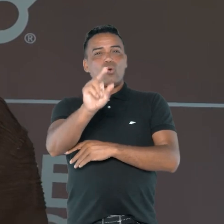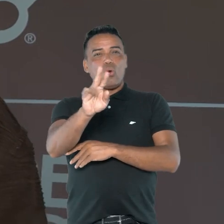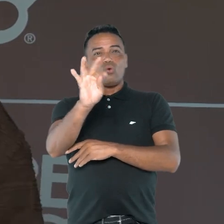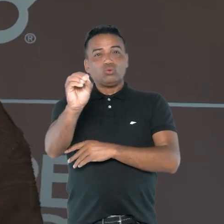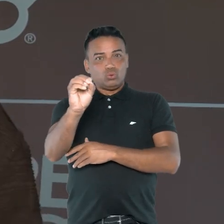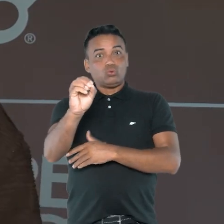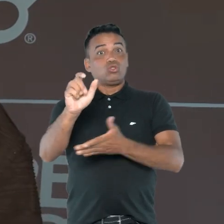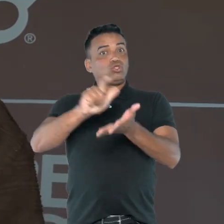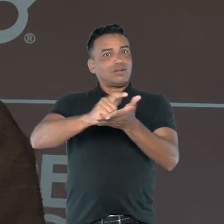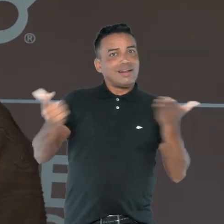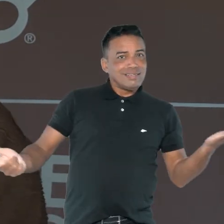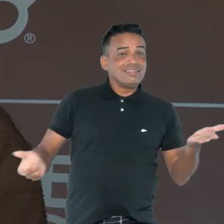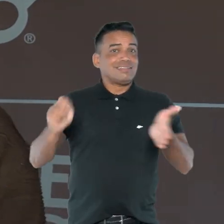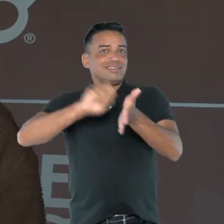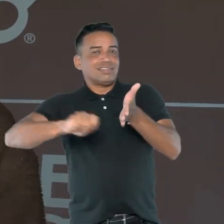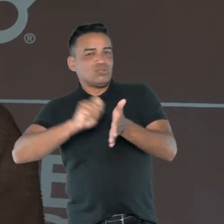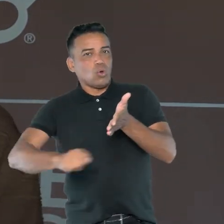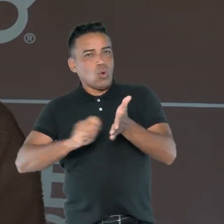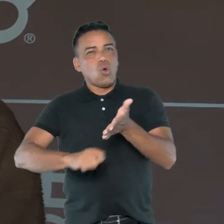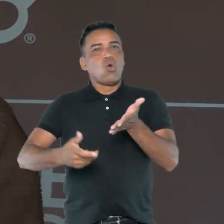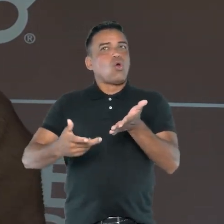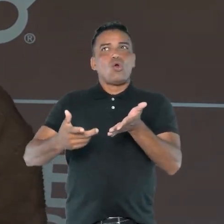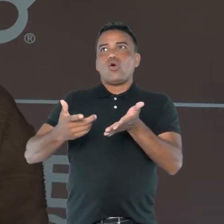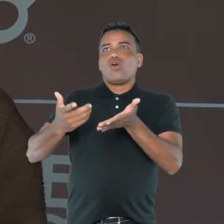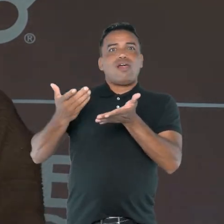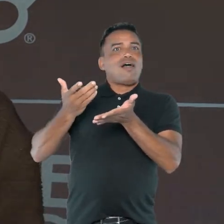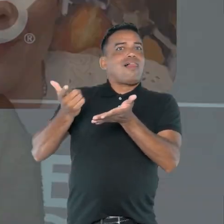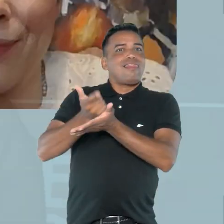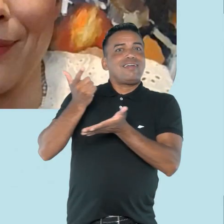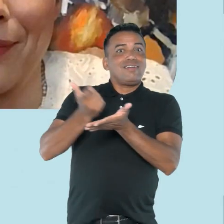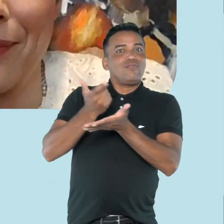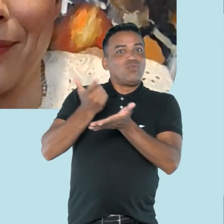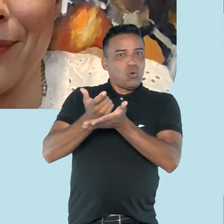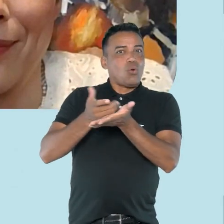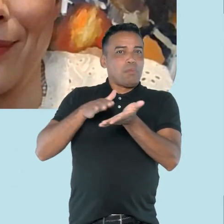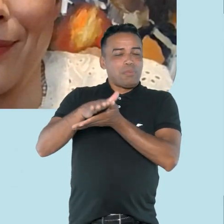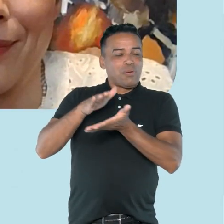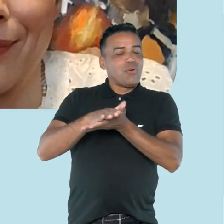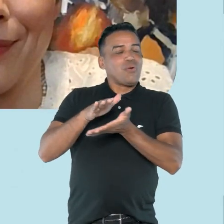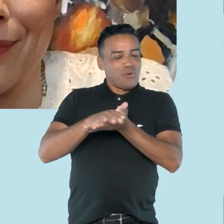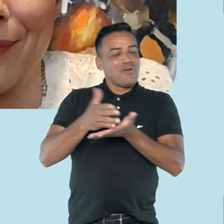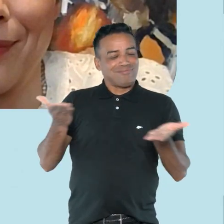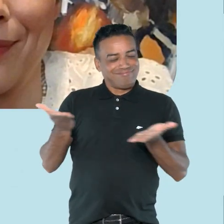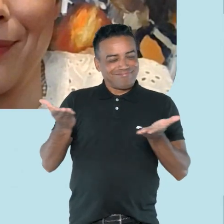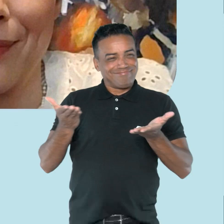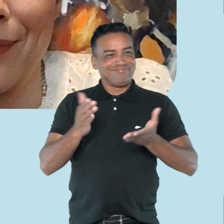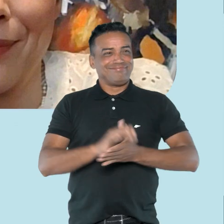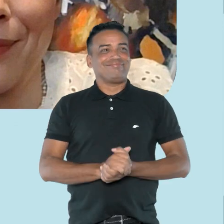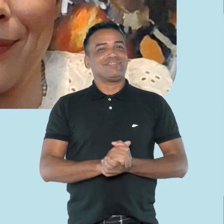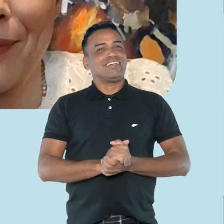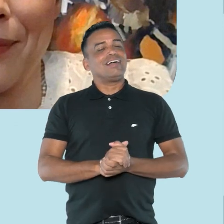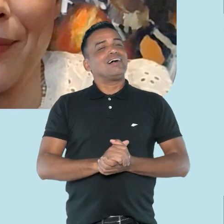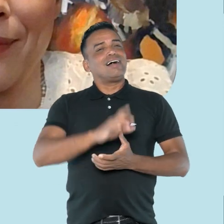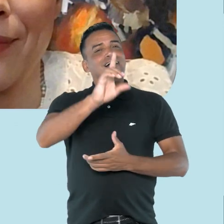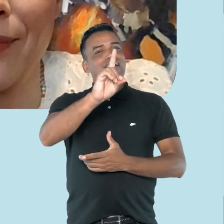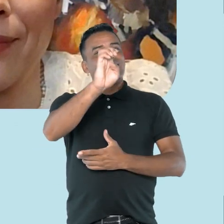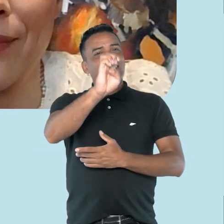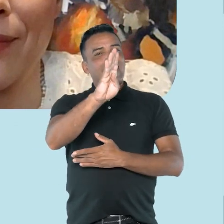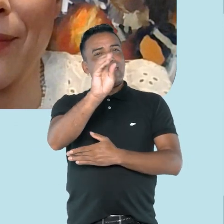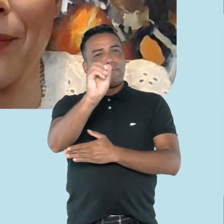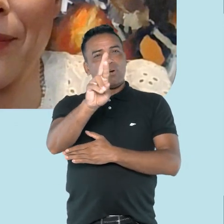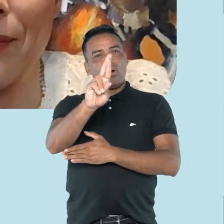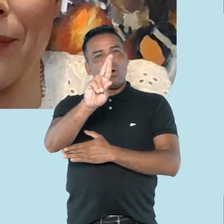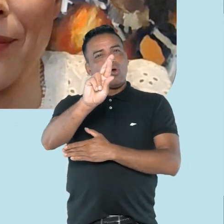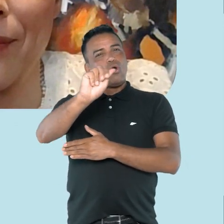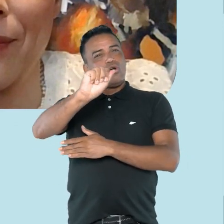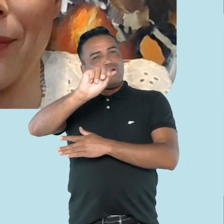escritora, autora de Quase Todas Sobrevivemos às Mães. Débora, mais uma vez, é uma